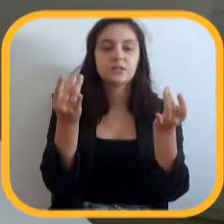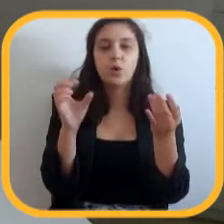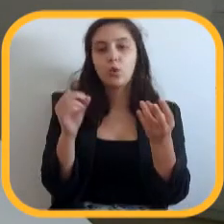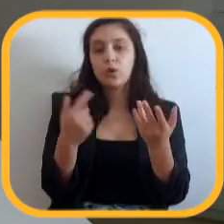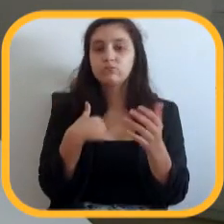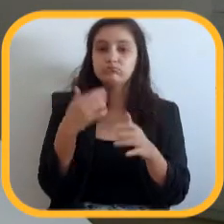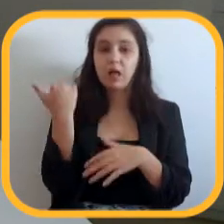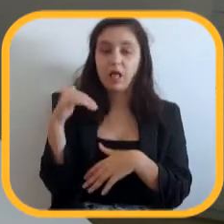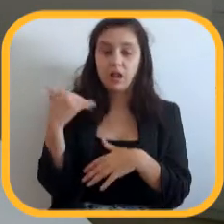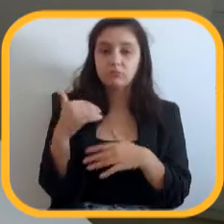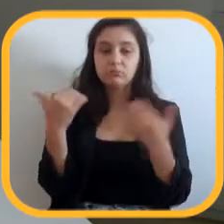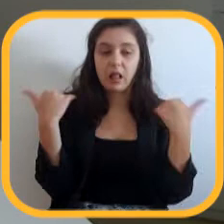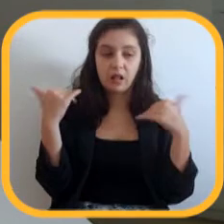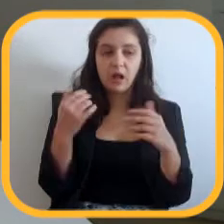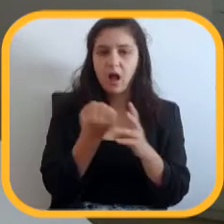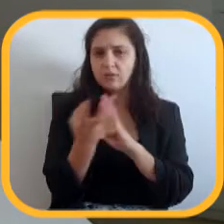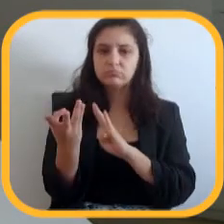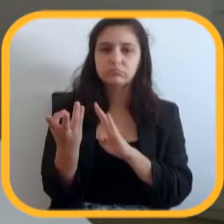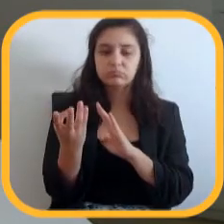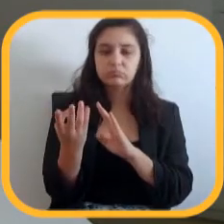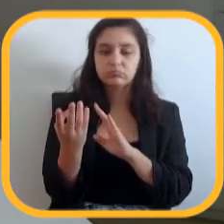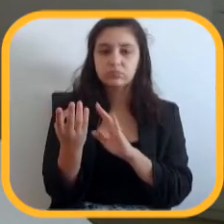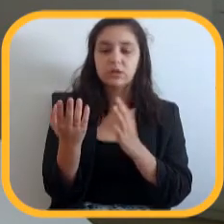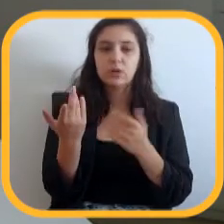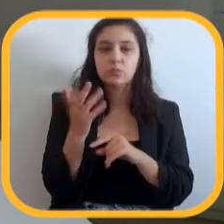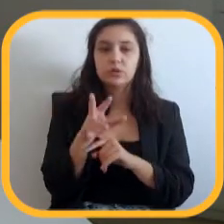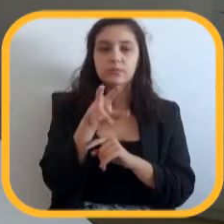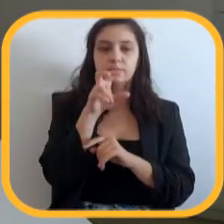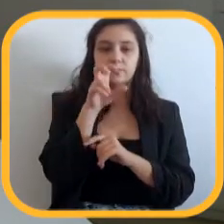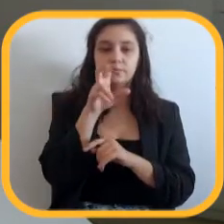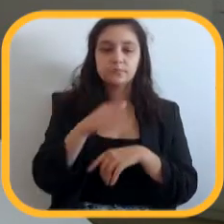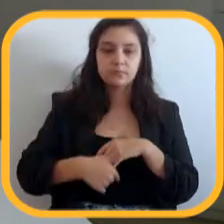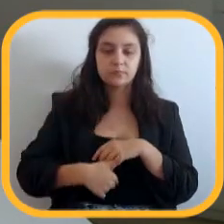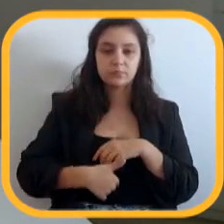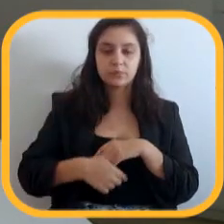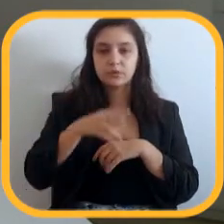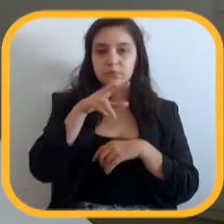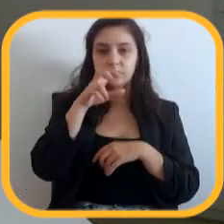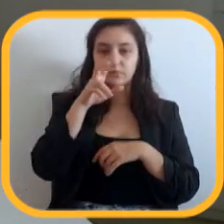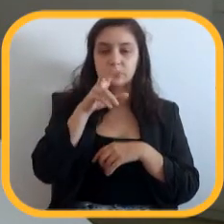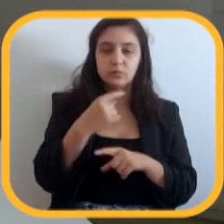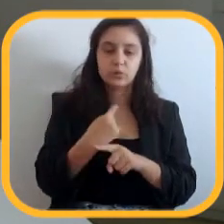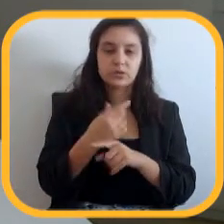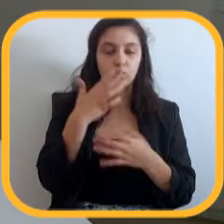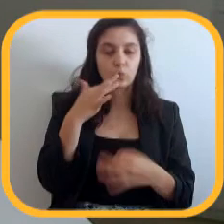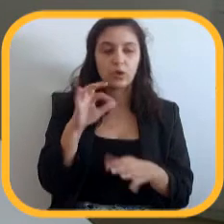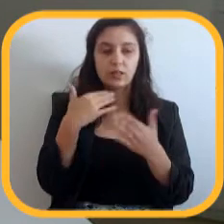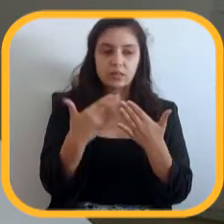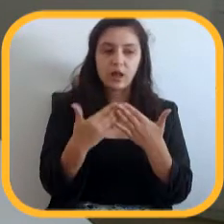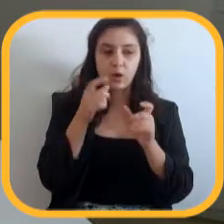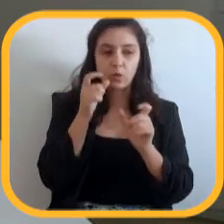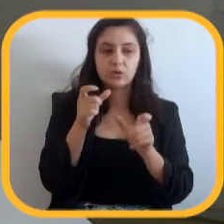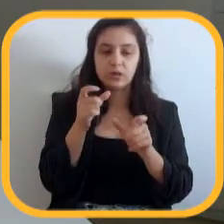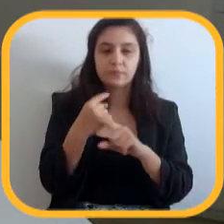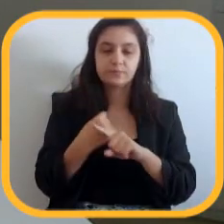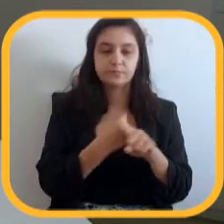e a atividade física são apenas alguns exemplos. A respiração diafragmática é um exercício simples que também pode ajudar